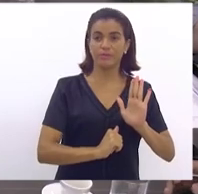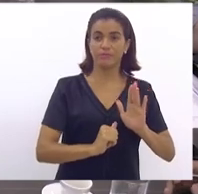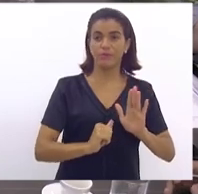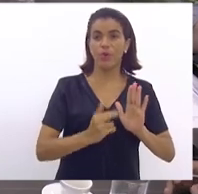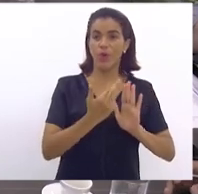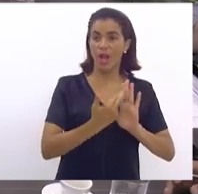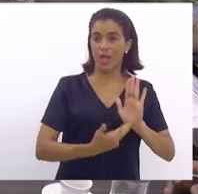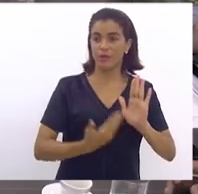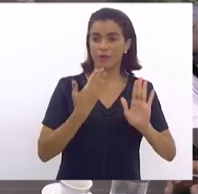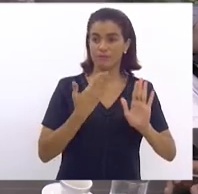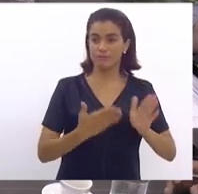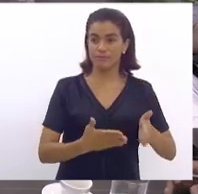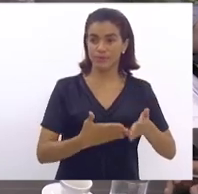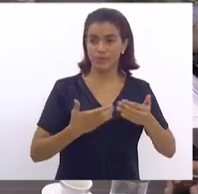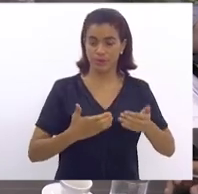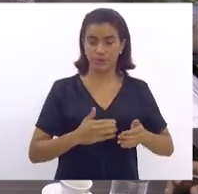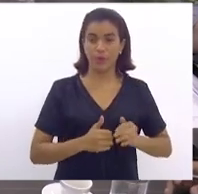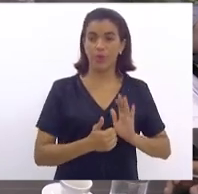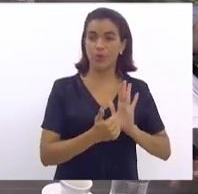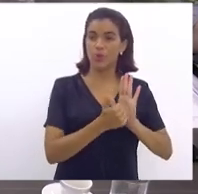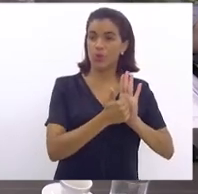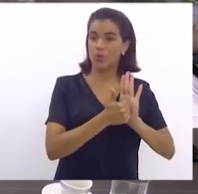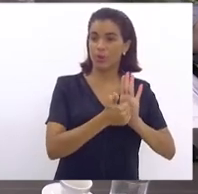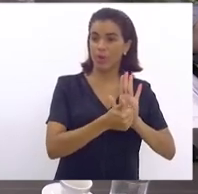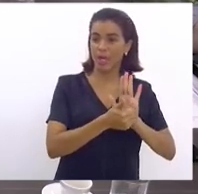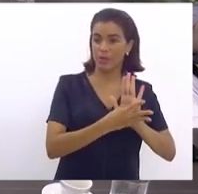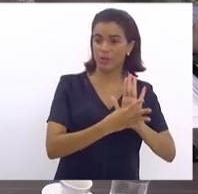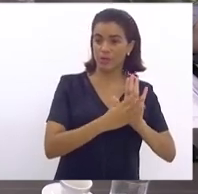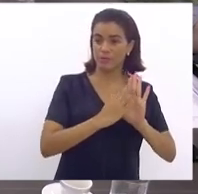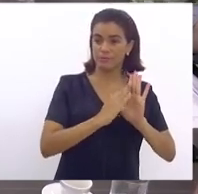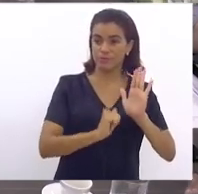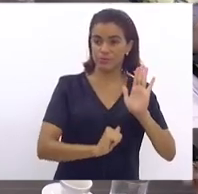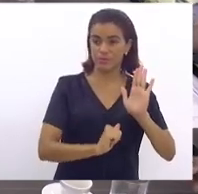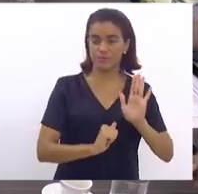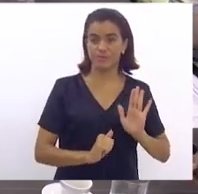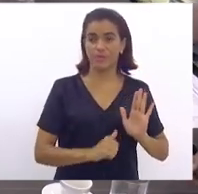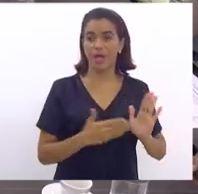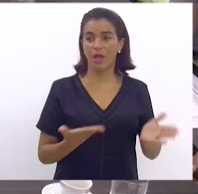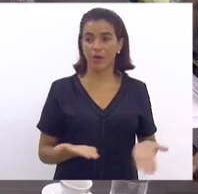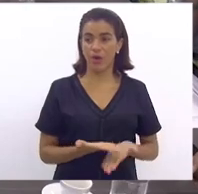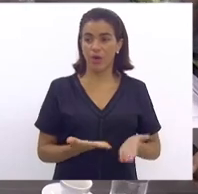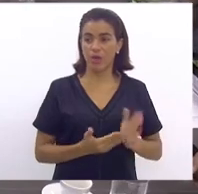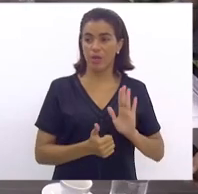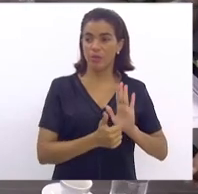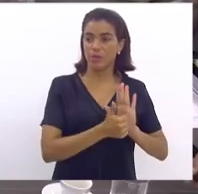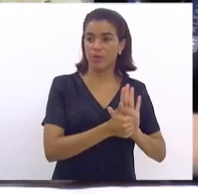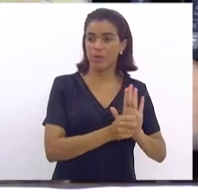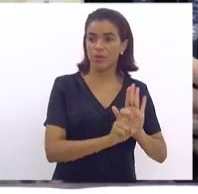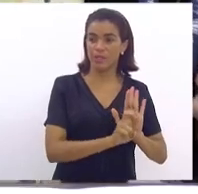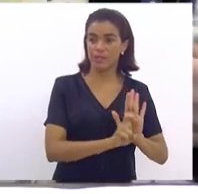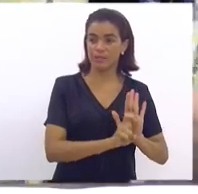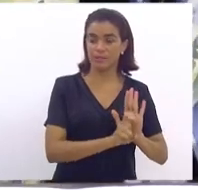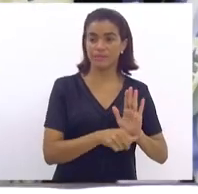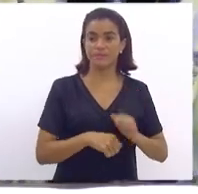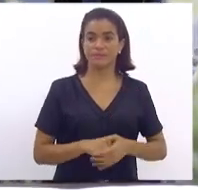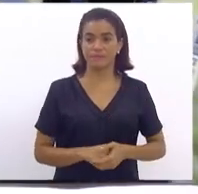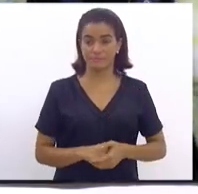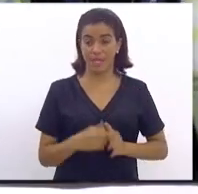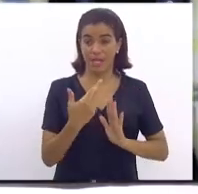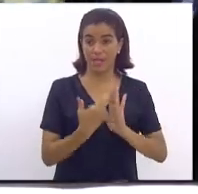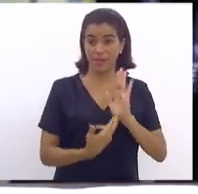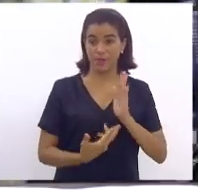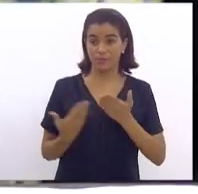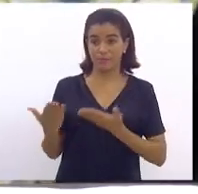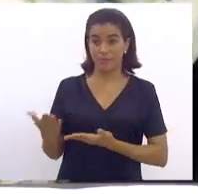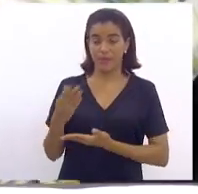relator. Então, o item 14 está retirado de pauta. Passo ao item 15 da pauta, projetos de relatoria do